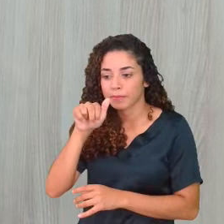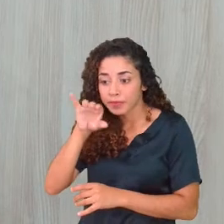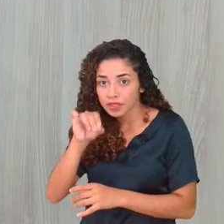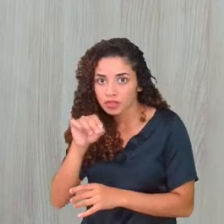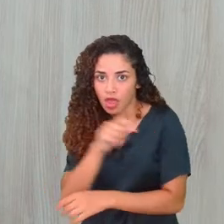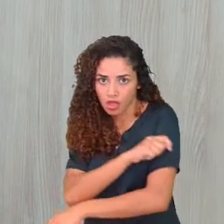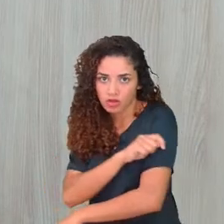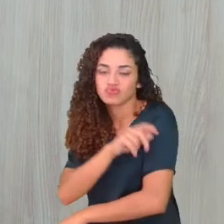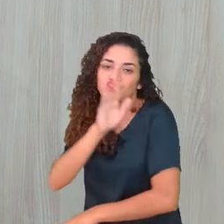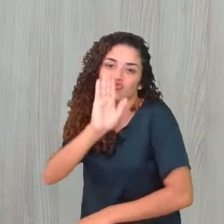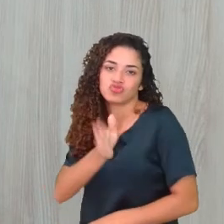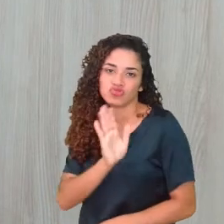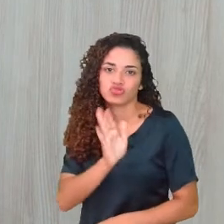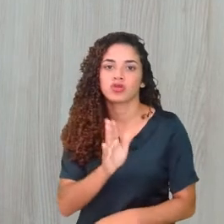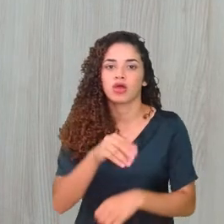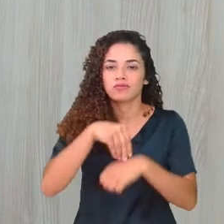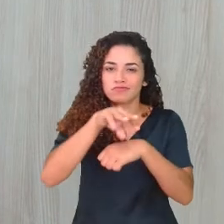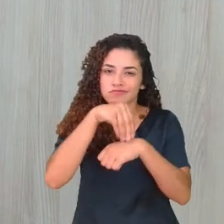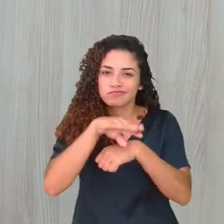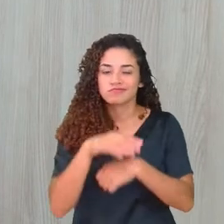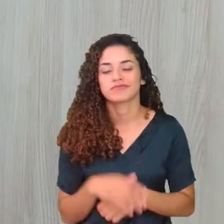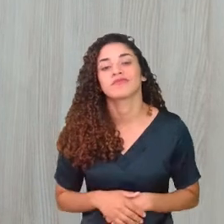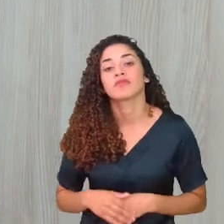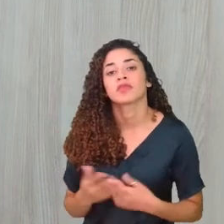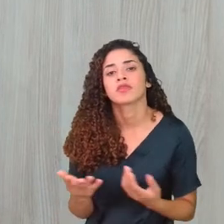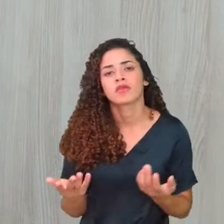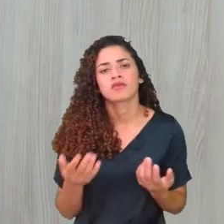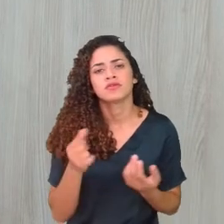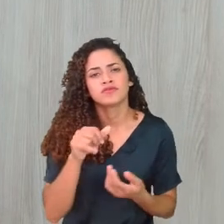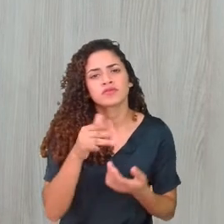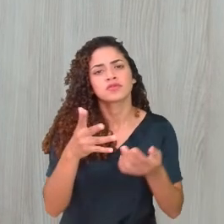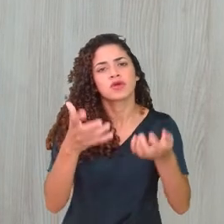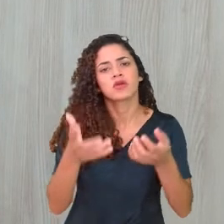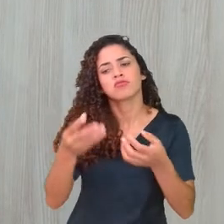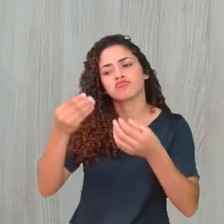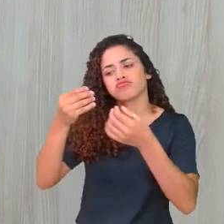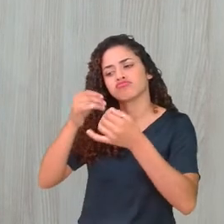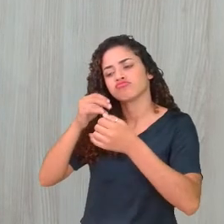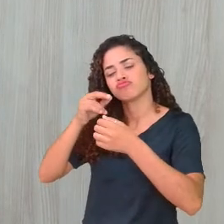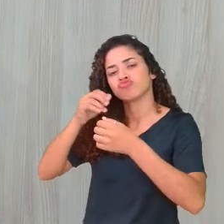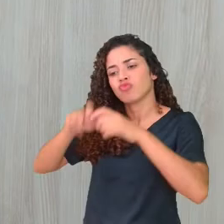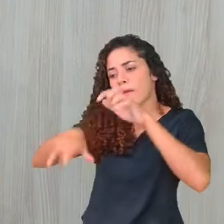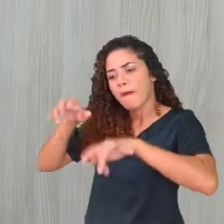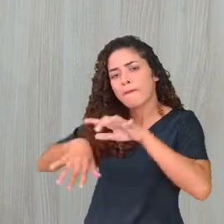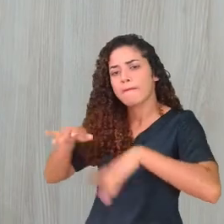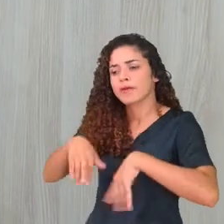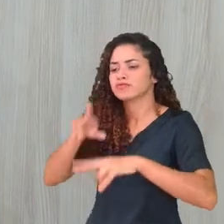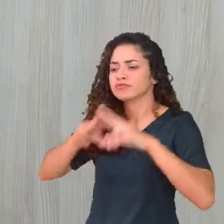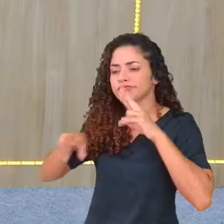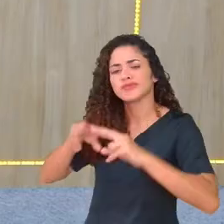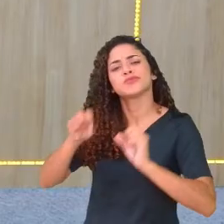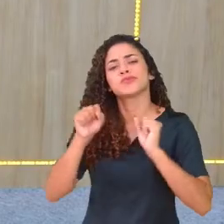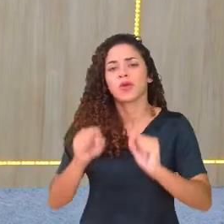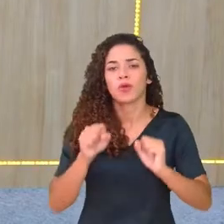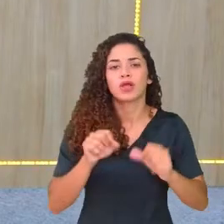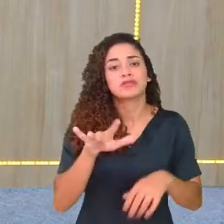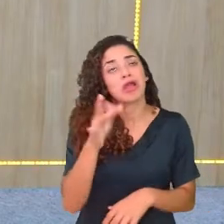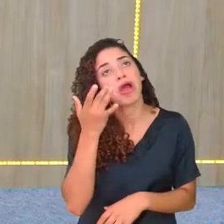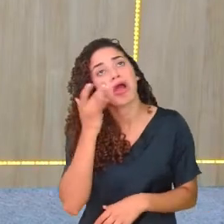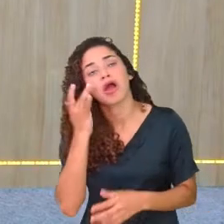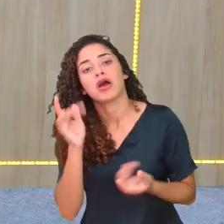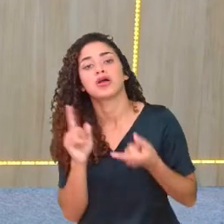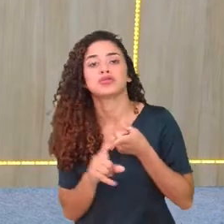a escrita de Sabino os outros também. Podem Vamos lá, escrever. pessoal, coloquem aí o que é que vocês estão achando em relação